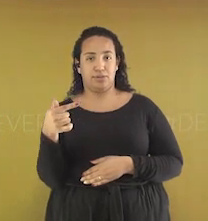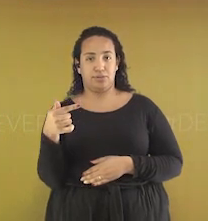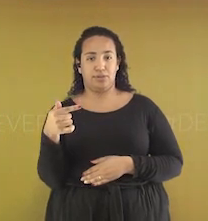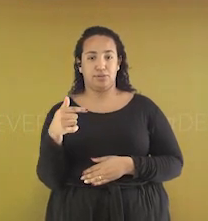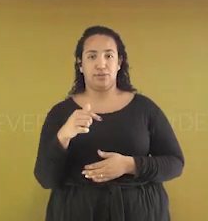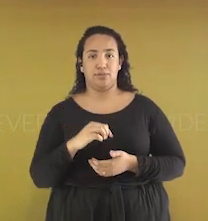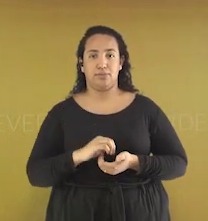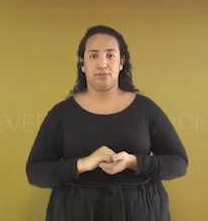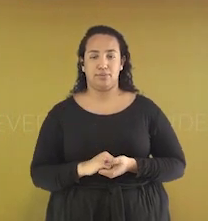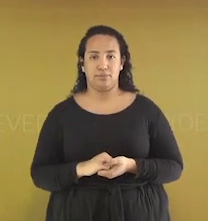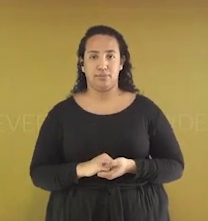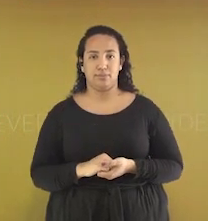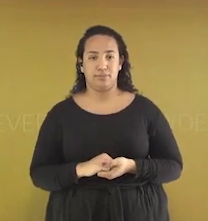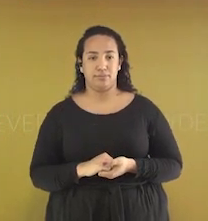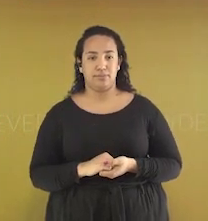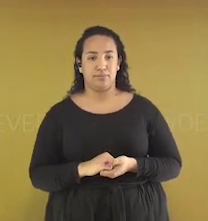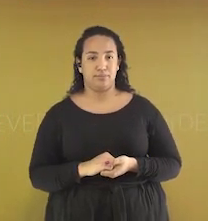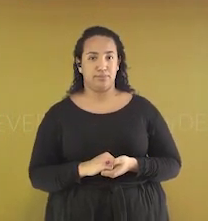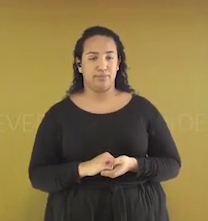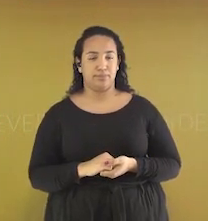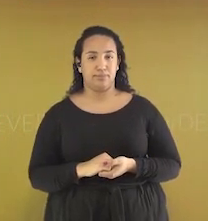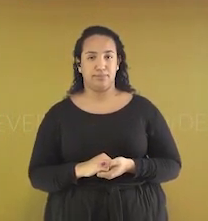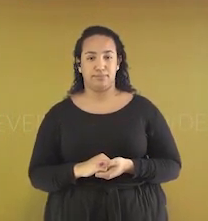e o 47.